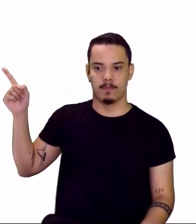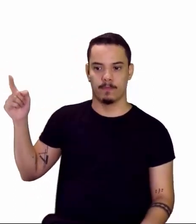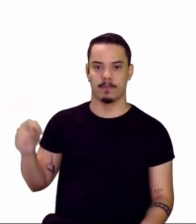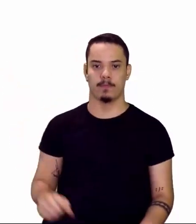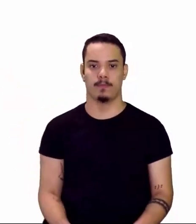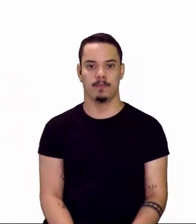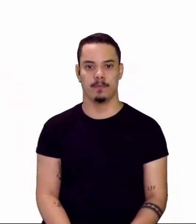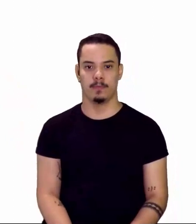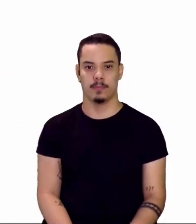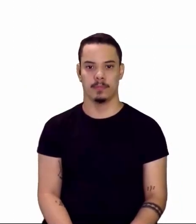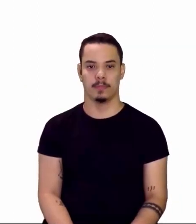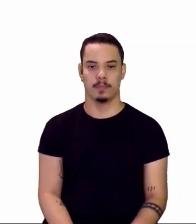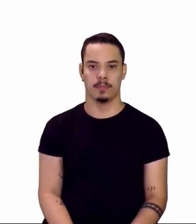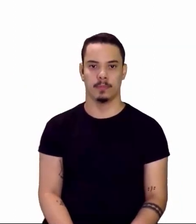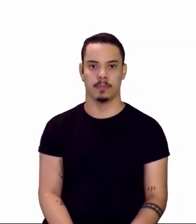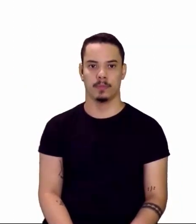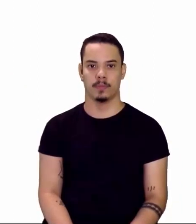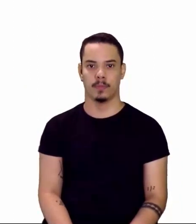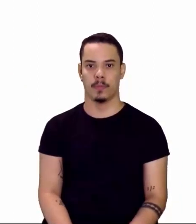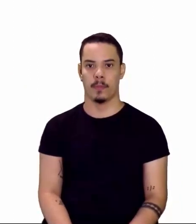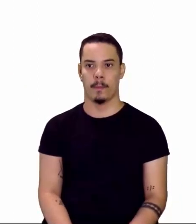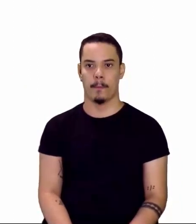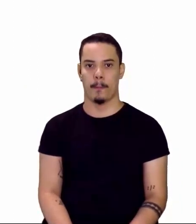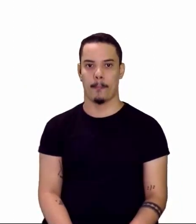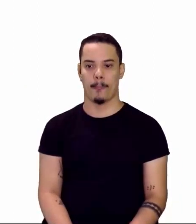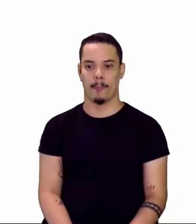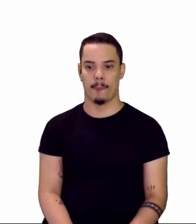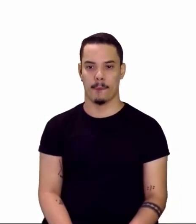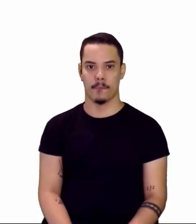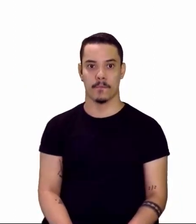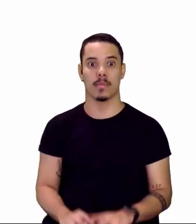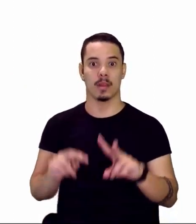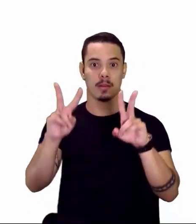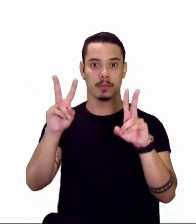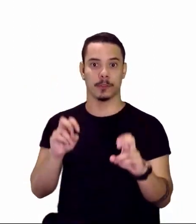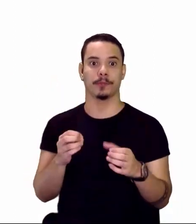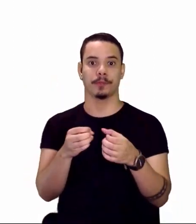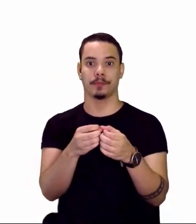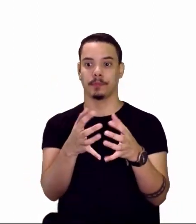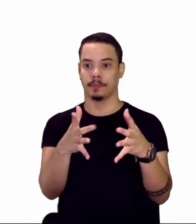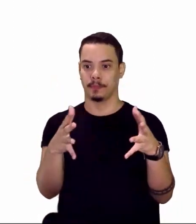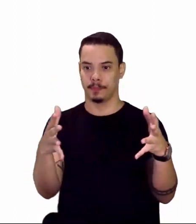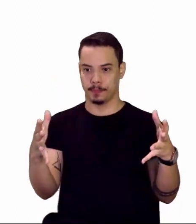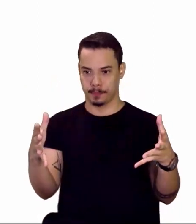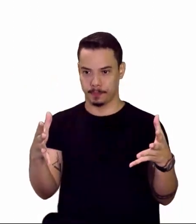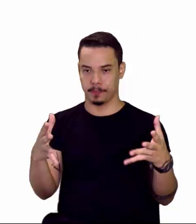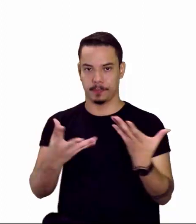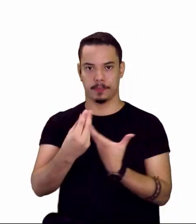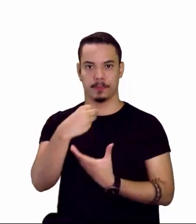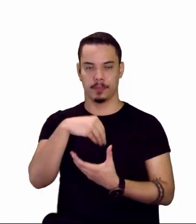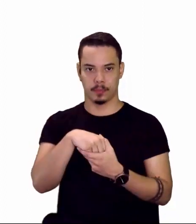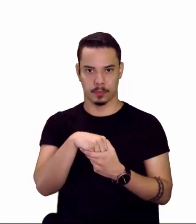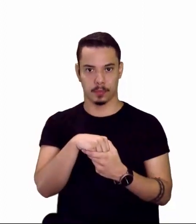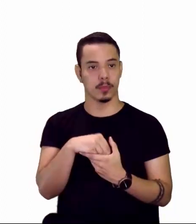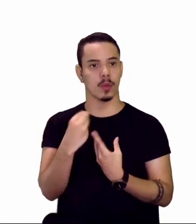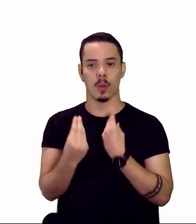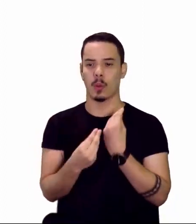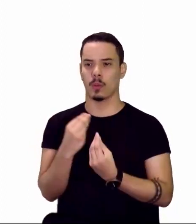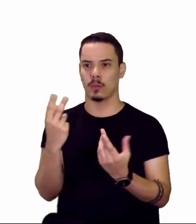dativa. E aí, sobre a expansão do